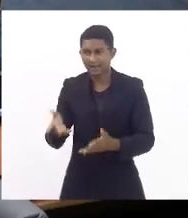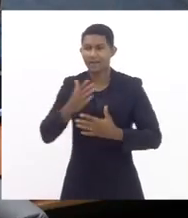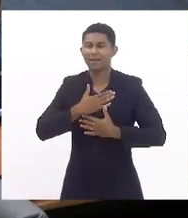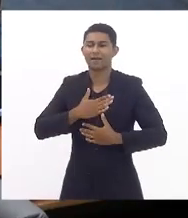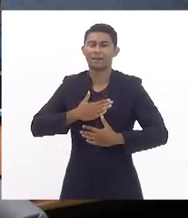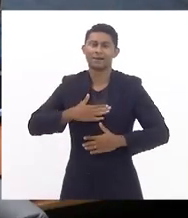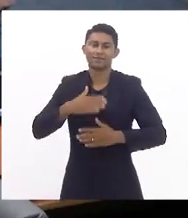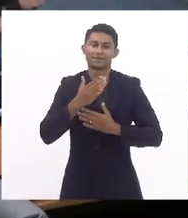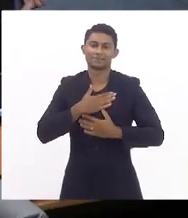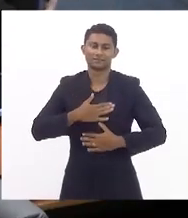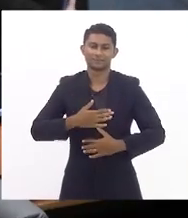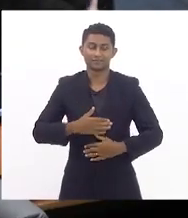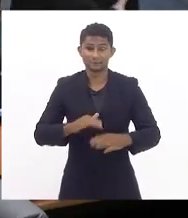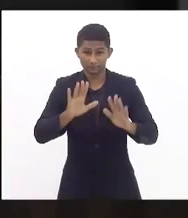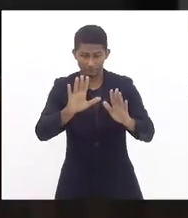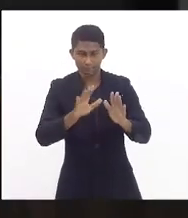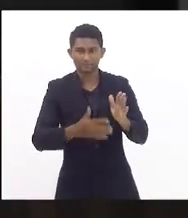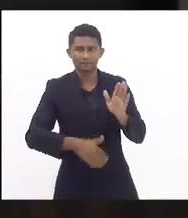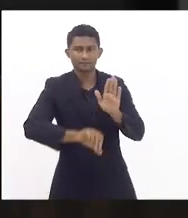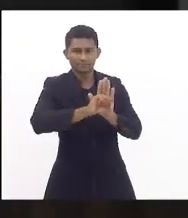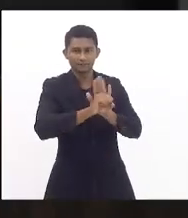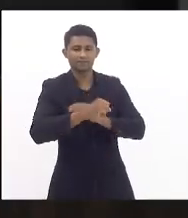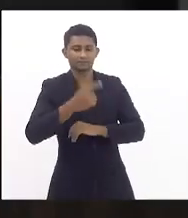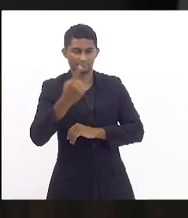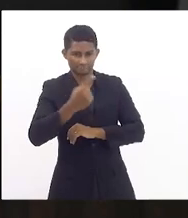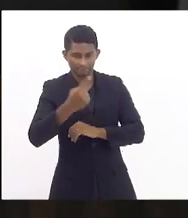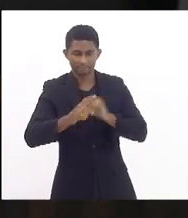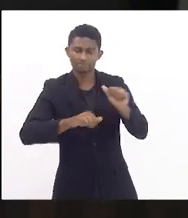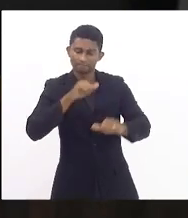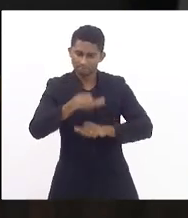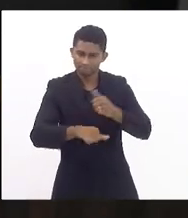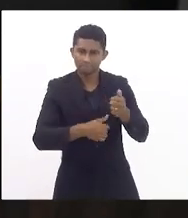governista, deputado Luiz Paulo. Modifica-se o artigo 1º do projeto de lei